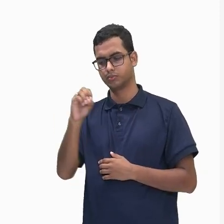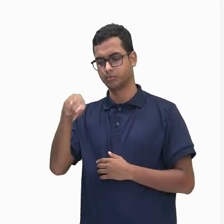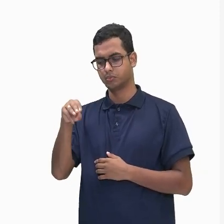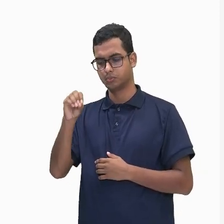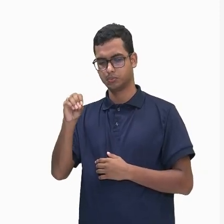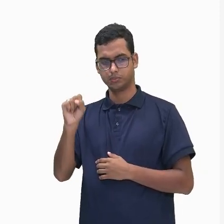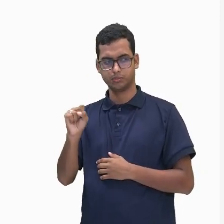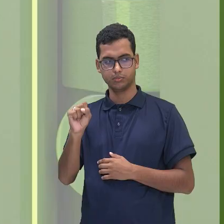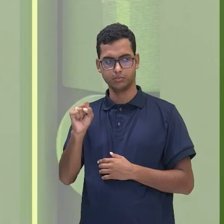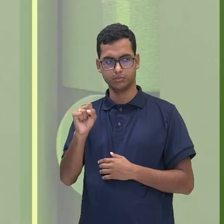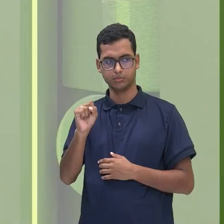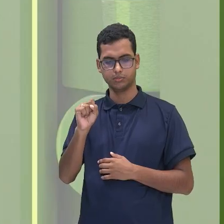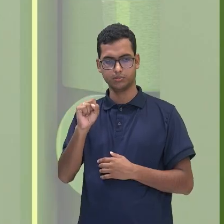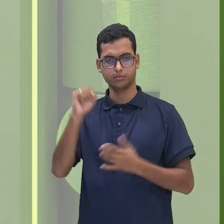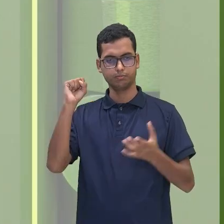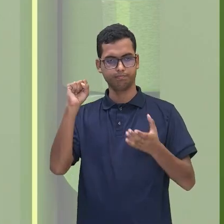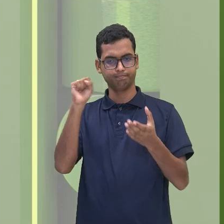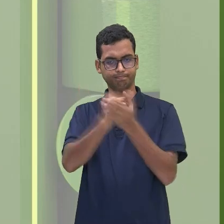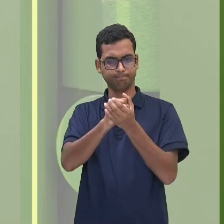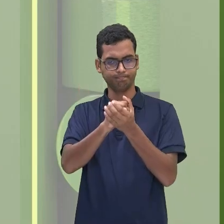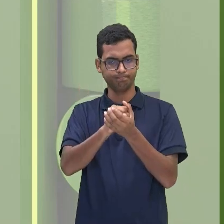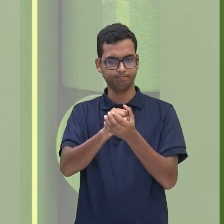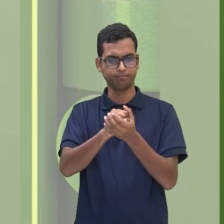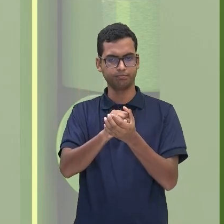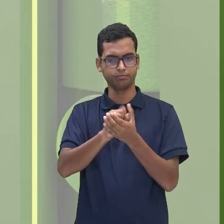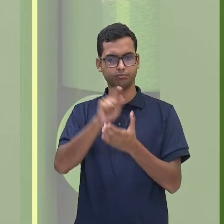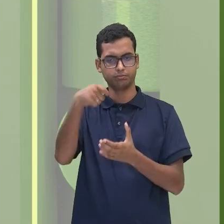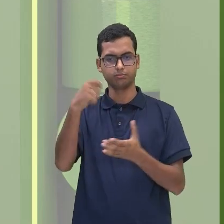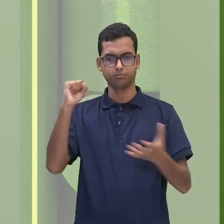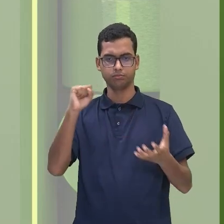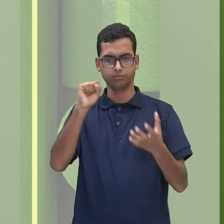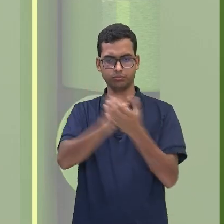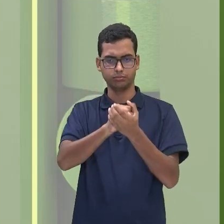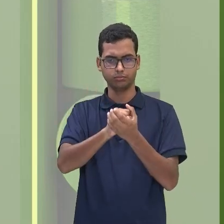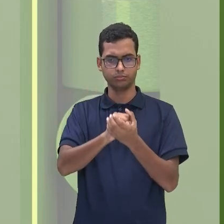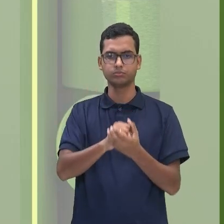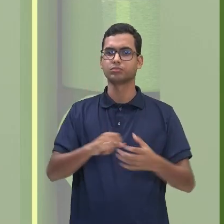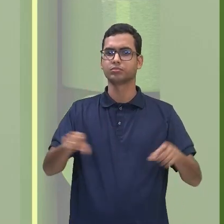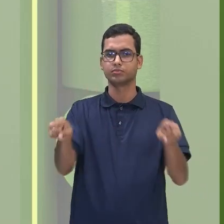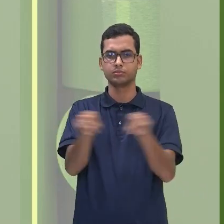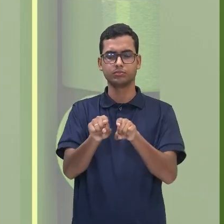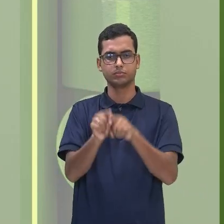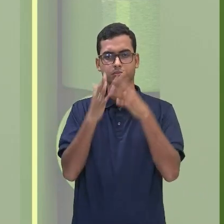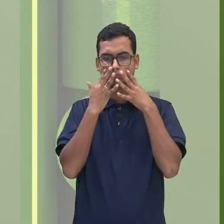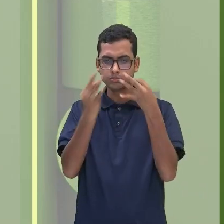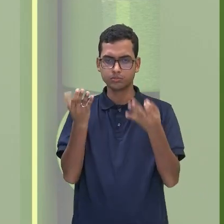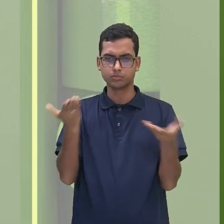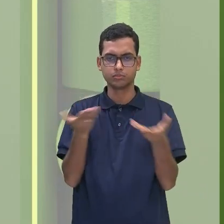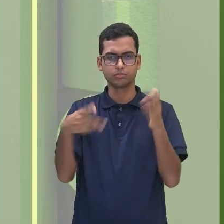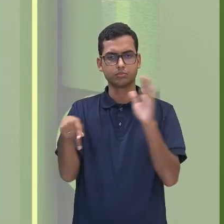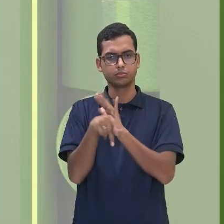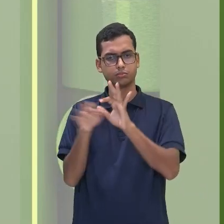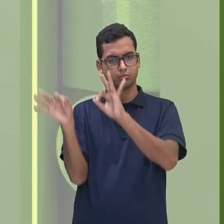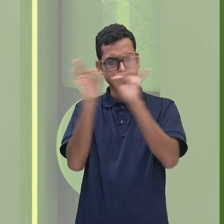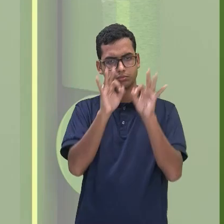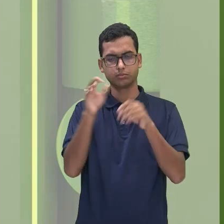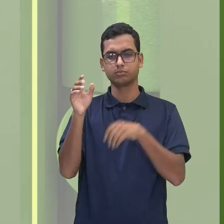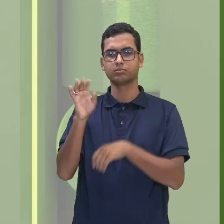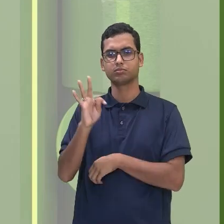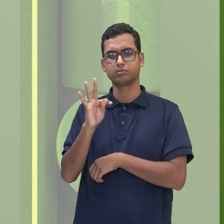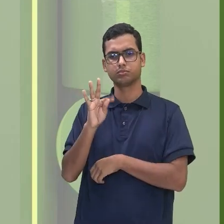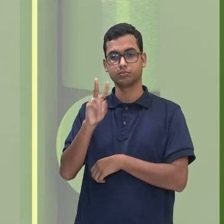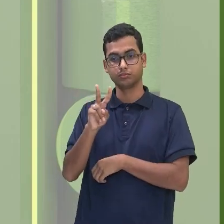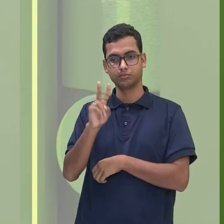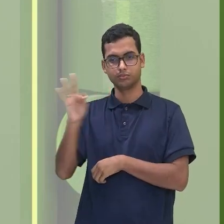melhor nosso entendimento sobre célula, eu quero que vocês prestem bastante atenção aí para o nosso VT,